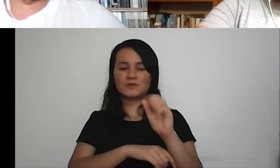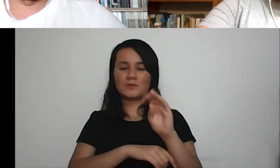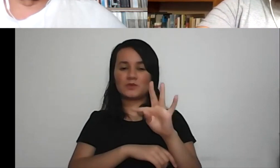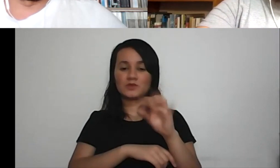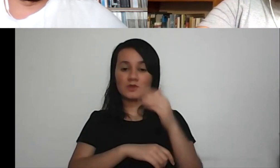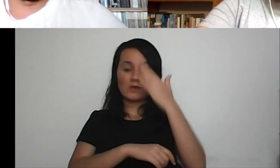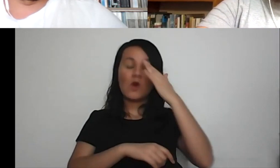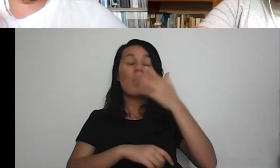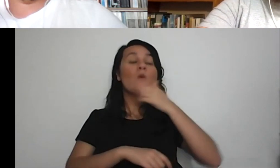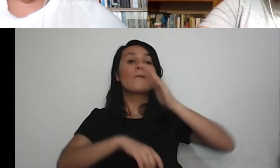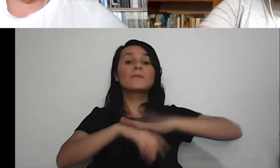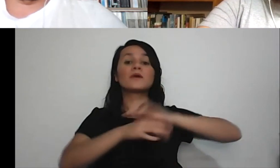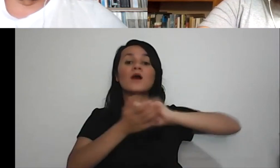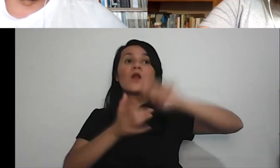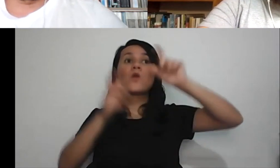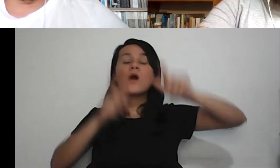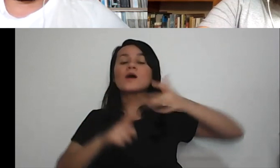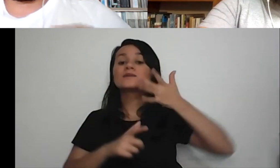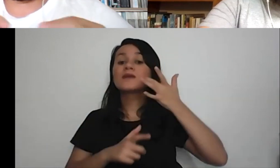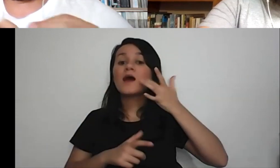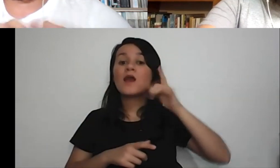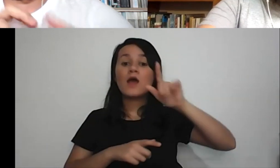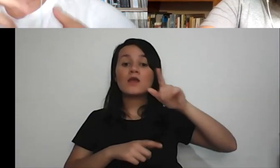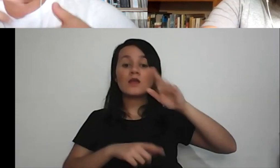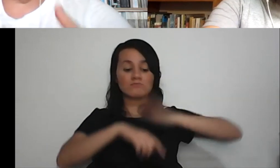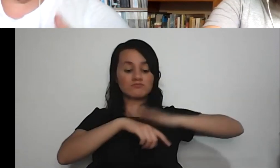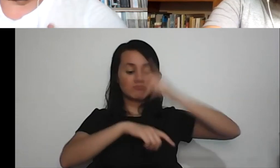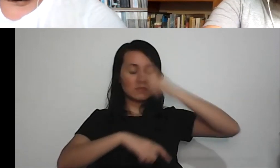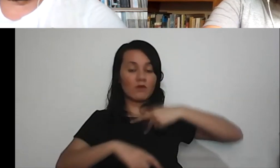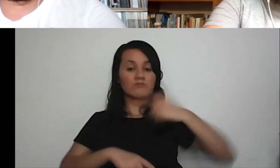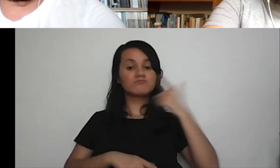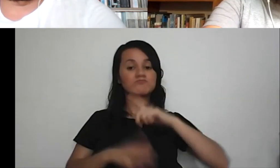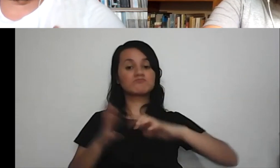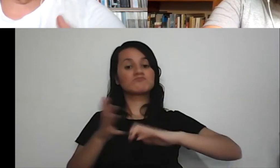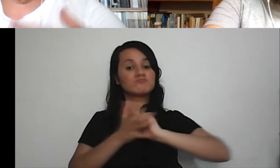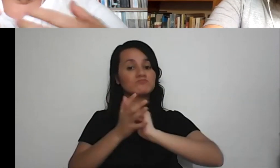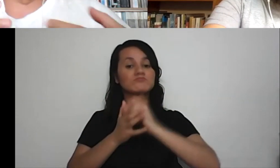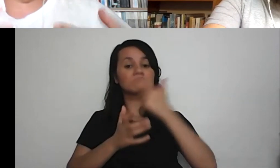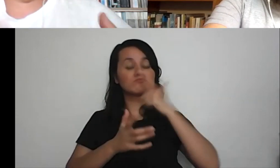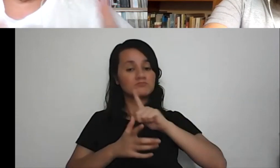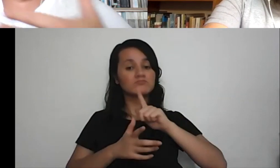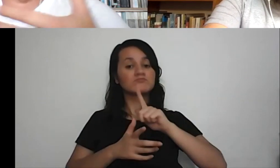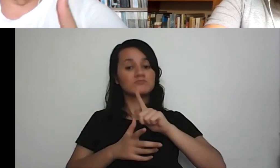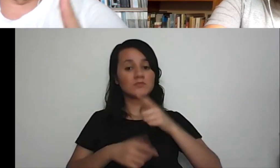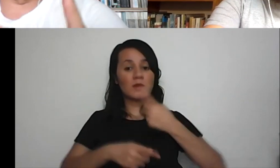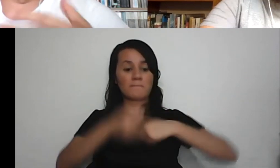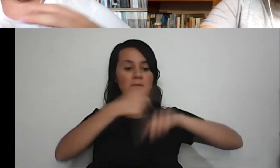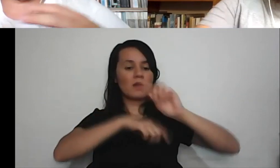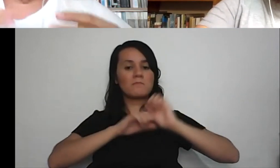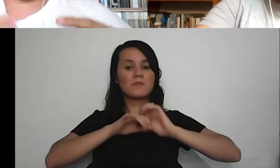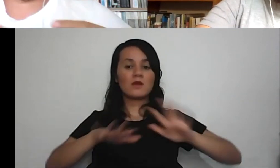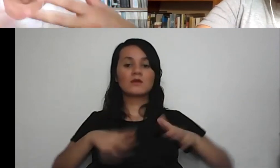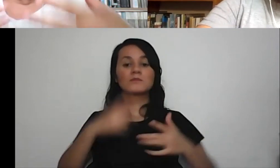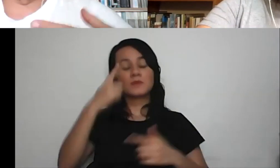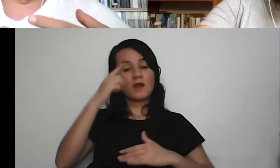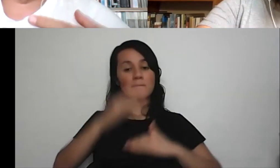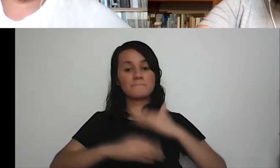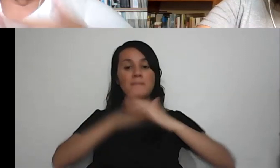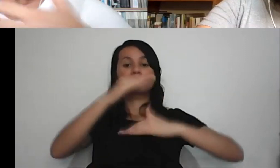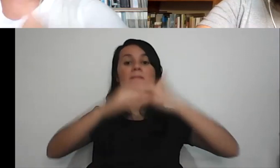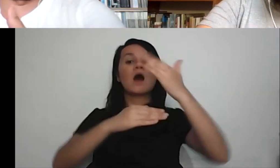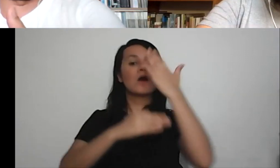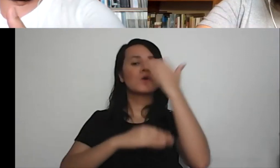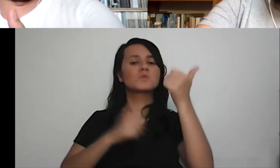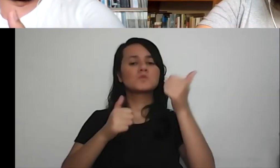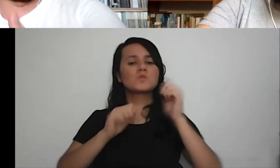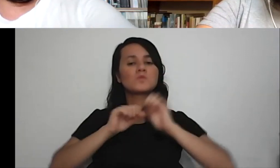fez a edição e se inscreveu. E aí inverteu um pouco a lógica da coisa, porque o sucesso do livro não é em razão do sucesso